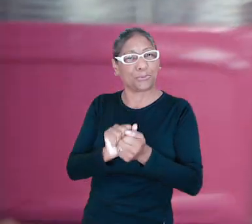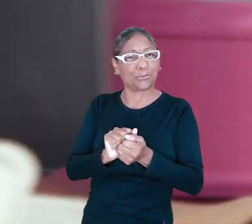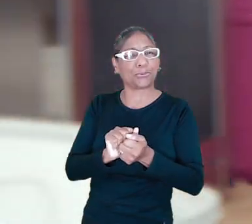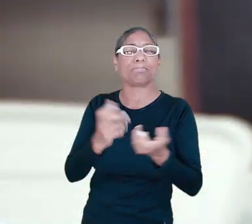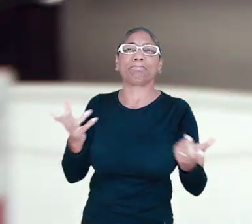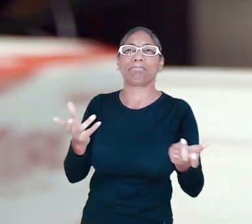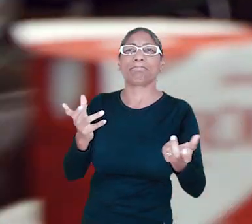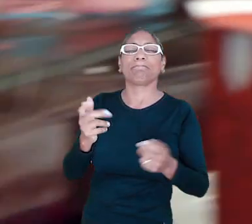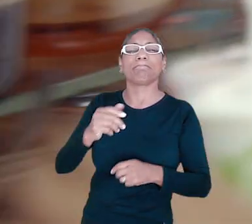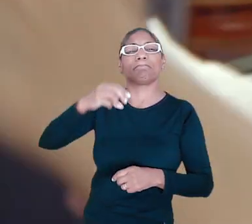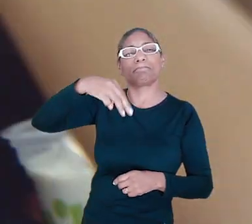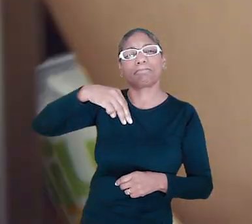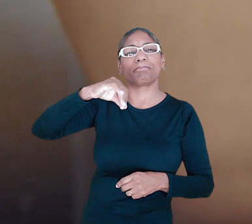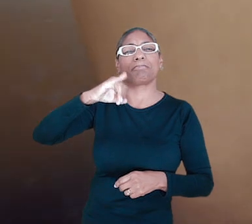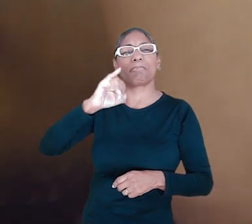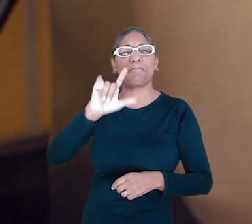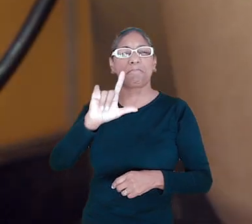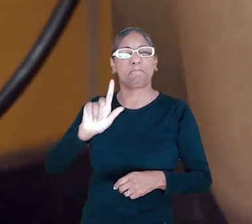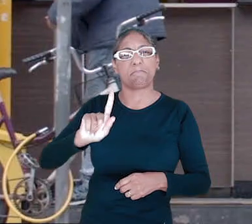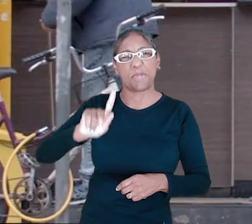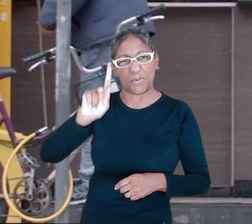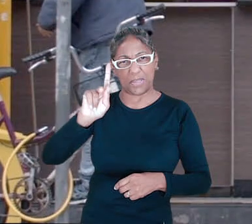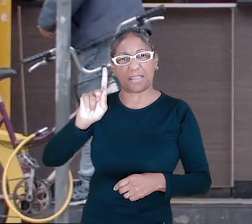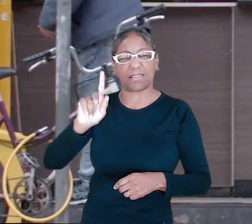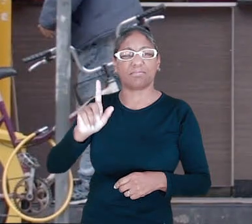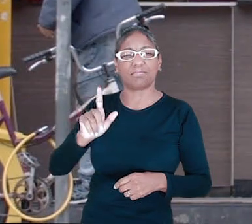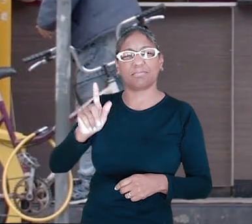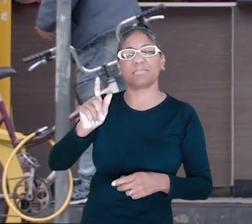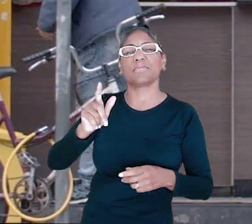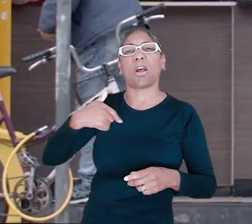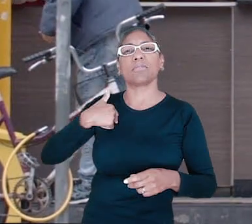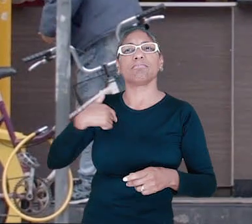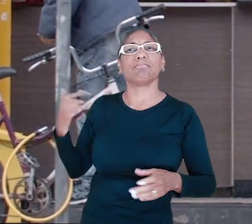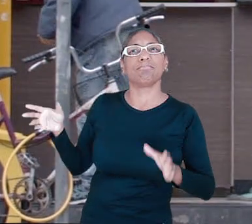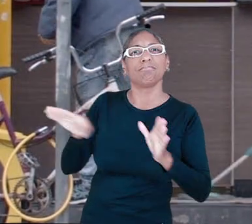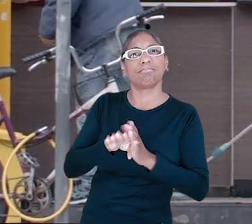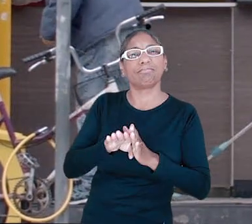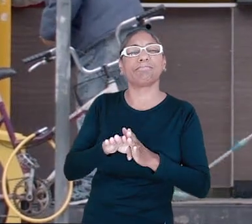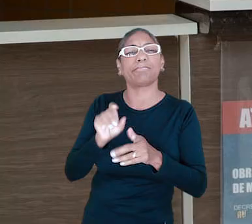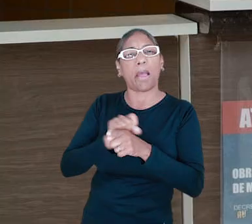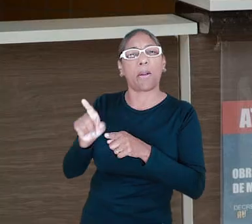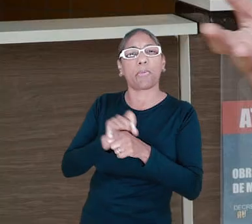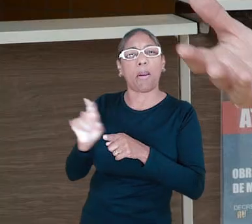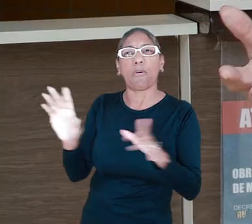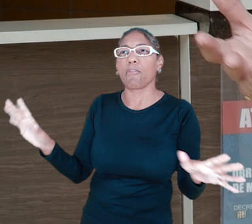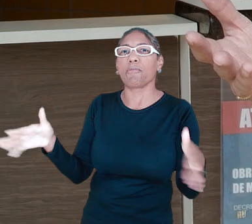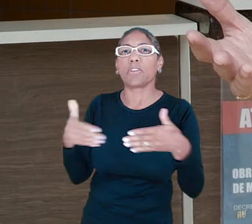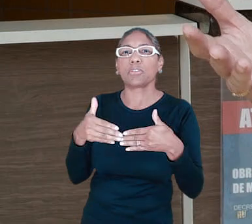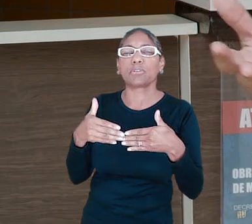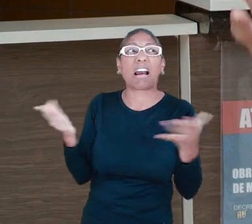Bom Retiro, com um milkshake. Mas 10 dias que a gente tinha feito o contrato de aluguel, as portas de tudo